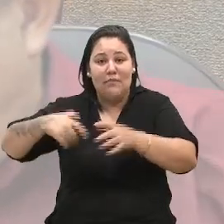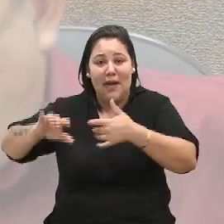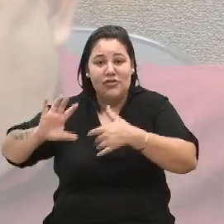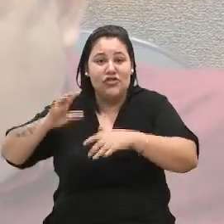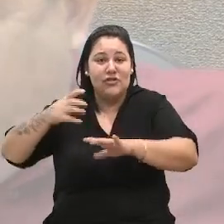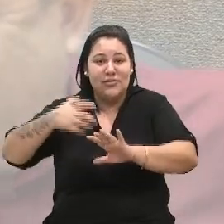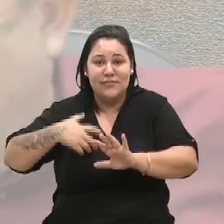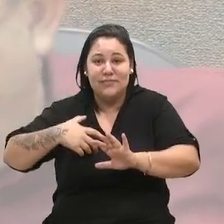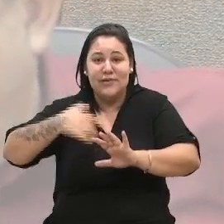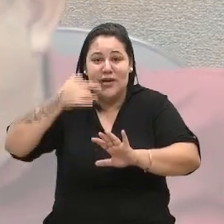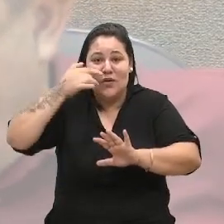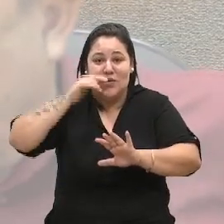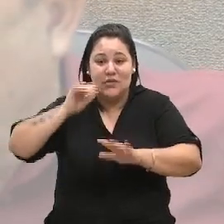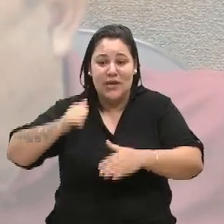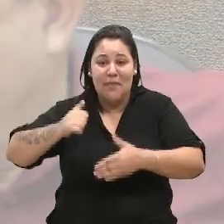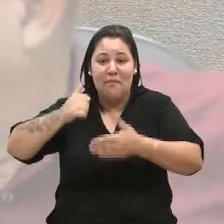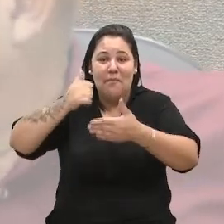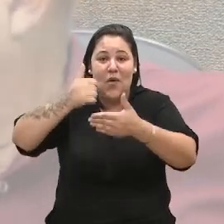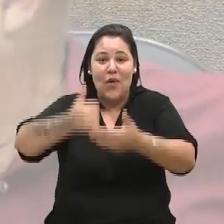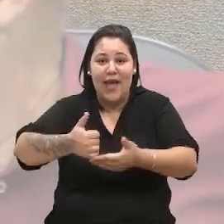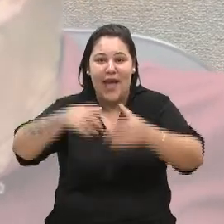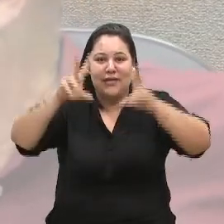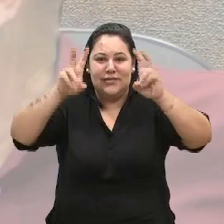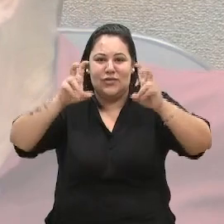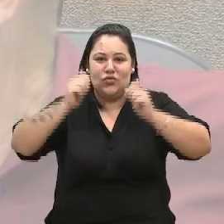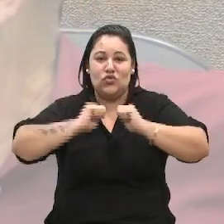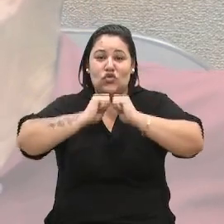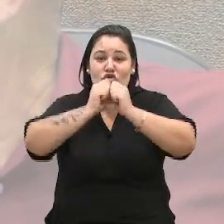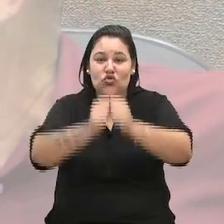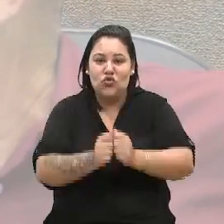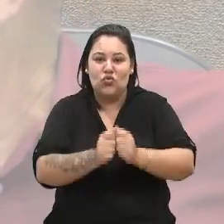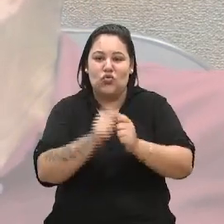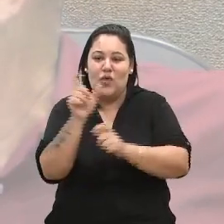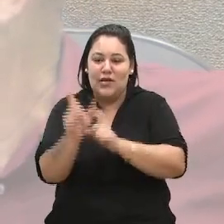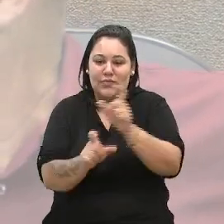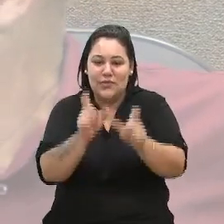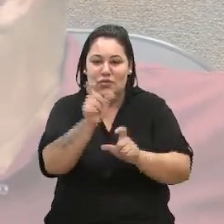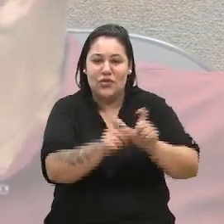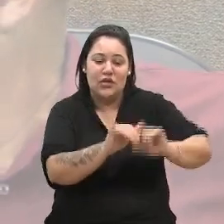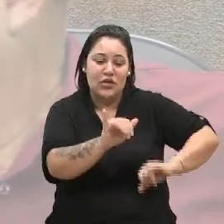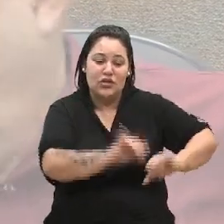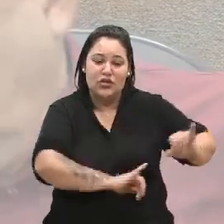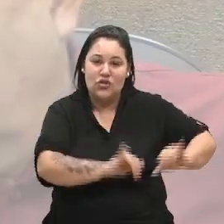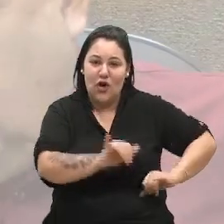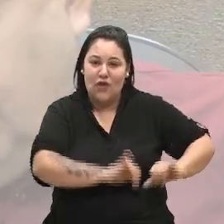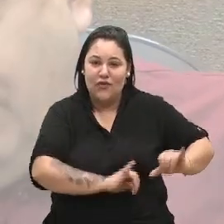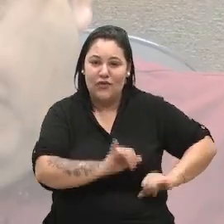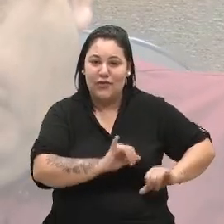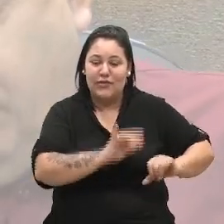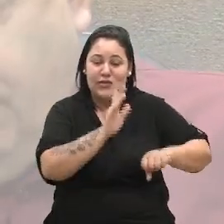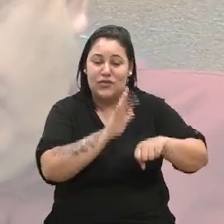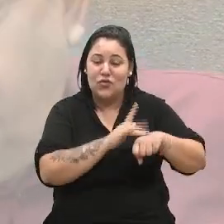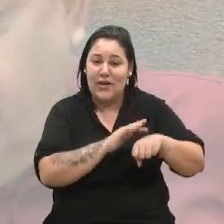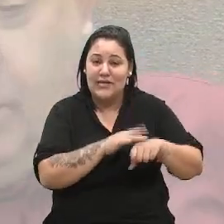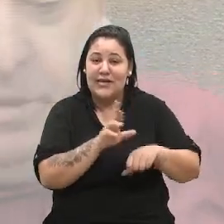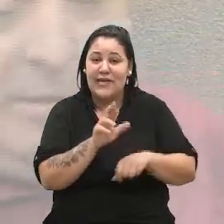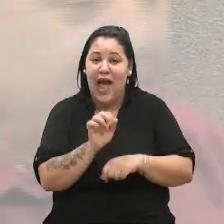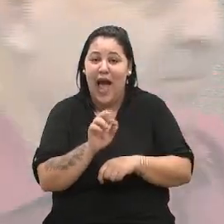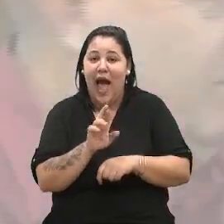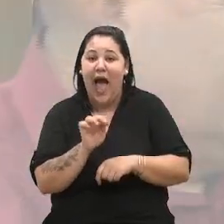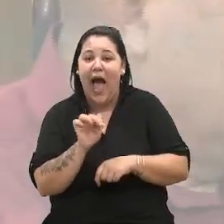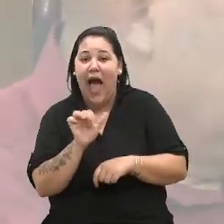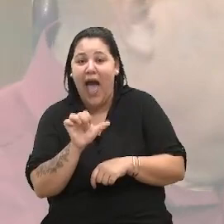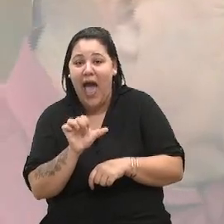para levantar esta bandeira junto àquelas pessoas que sofrem com essas doenças raras, a gente